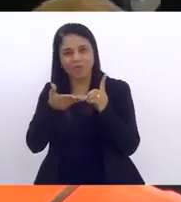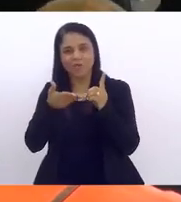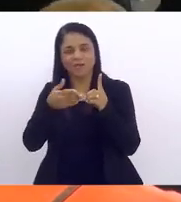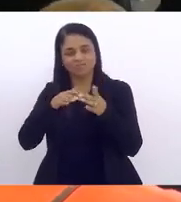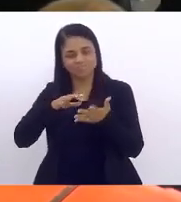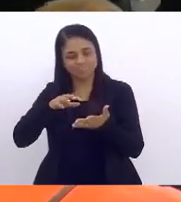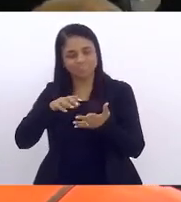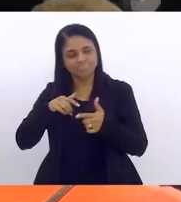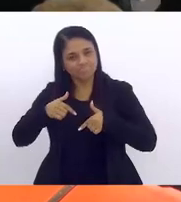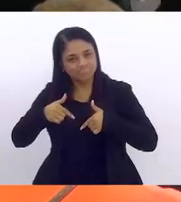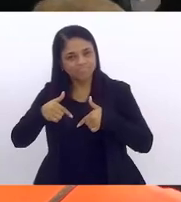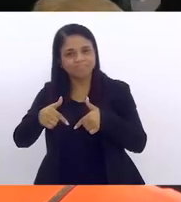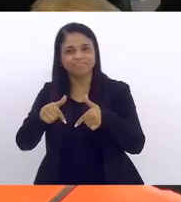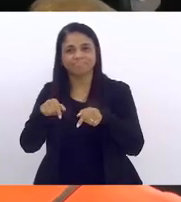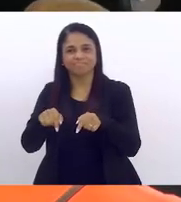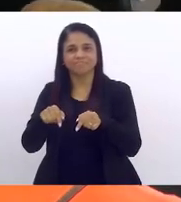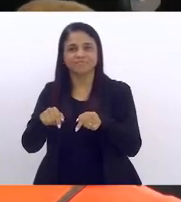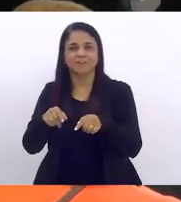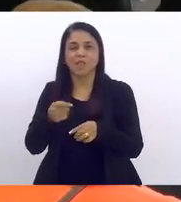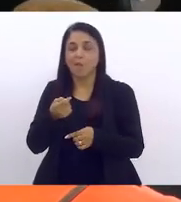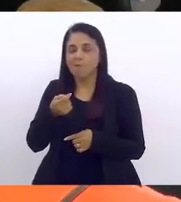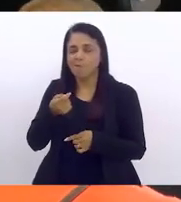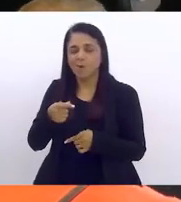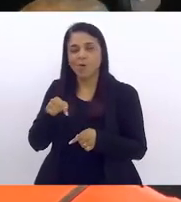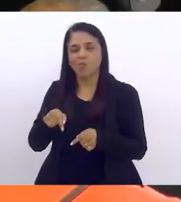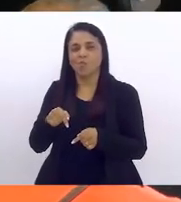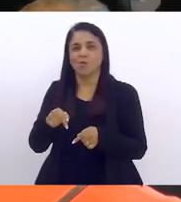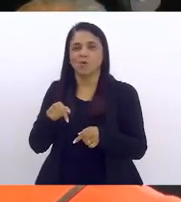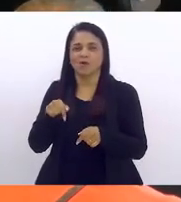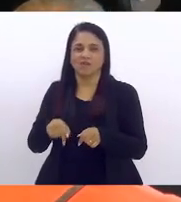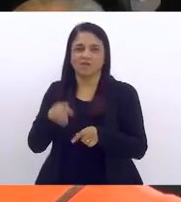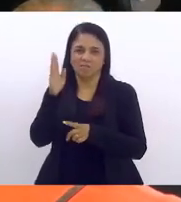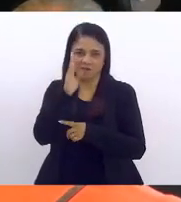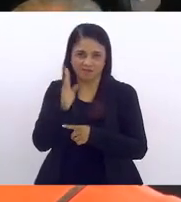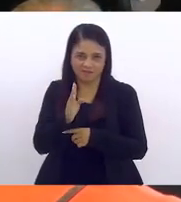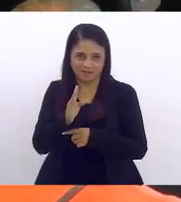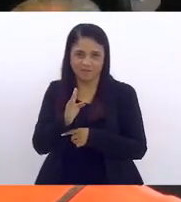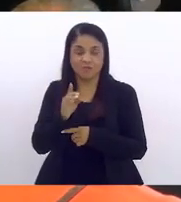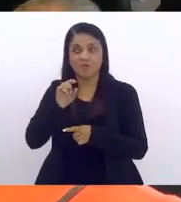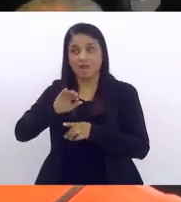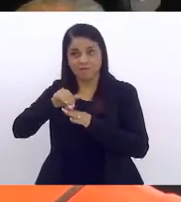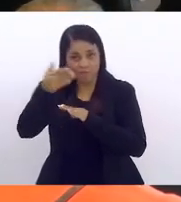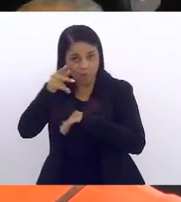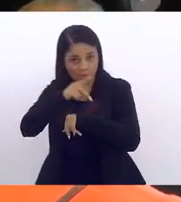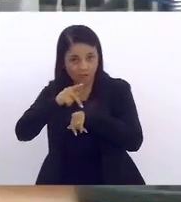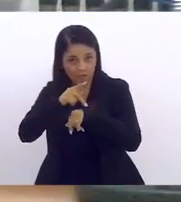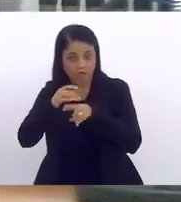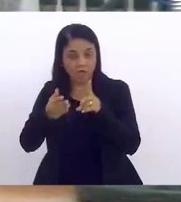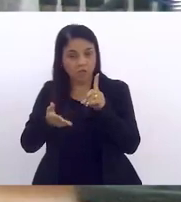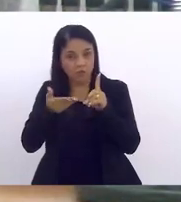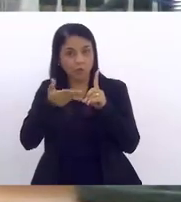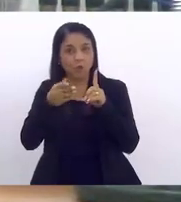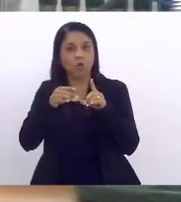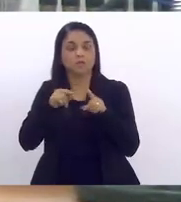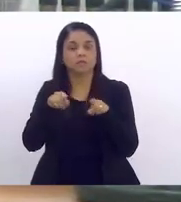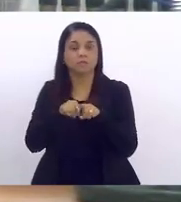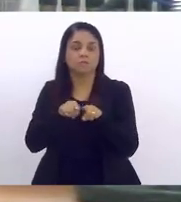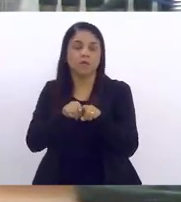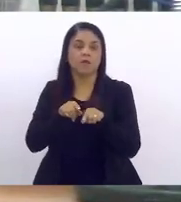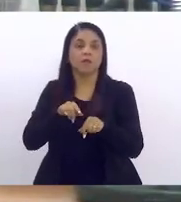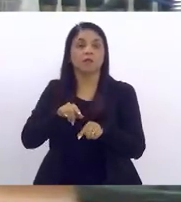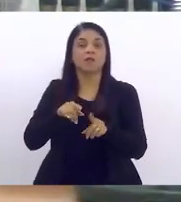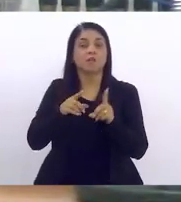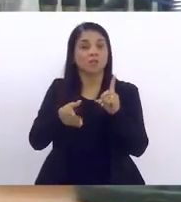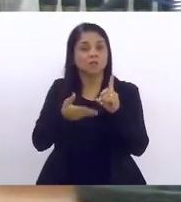exercido pelas doulas e que é pouco explorado ainda aqui no Brasil, mas que lá fora acontece bastante, assim como a doula da morte, né, que você falou, na Inglaterra